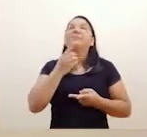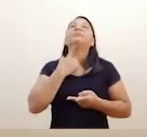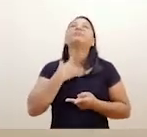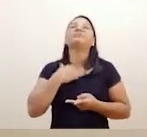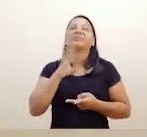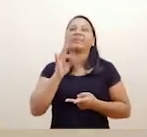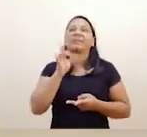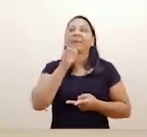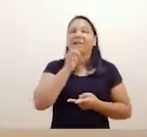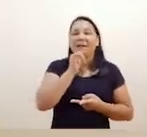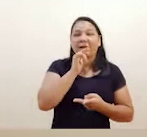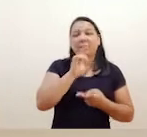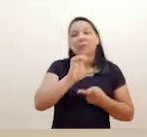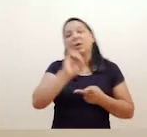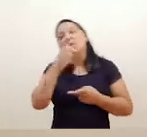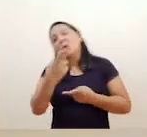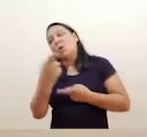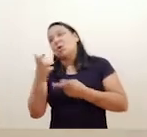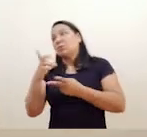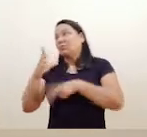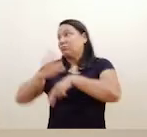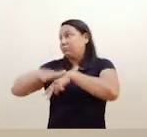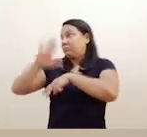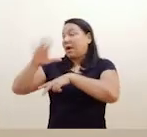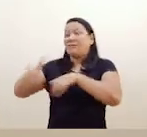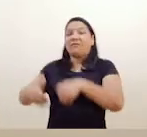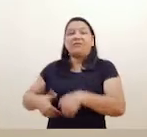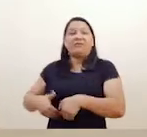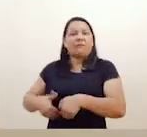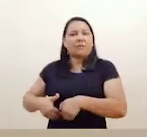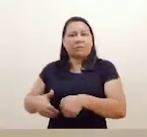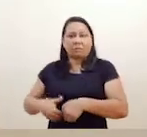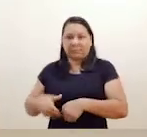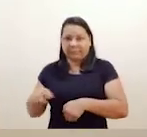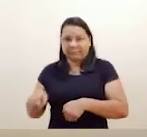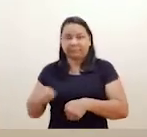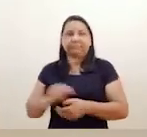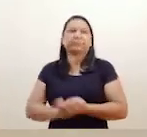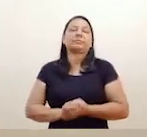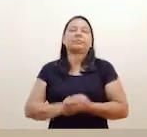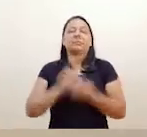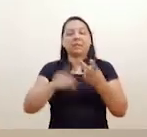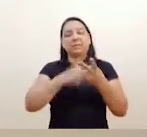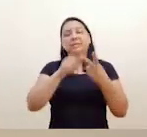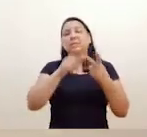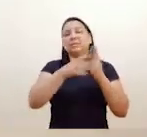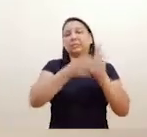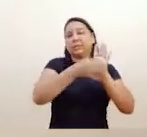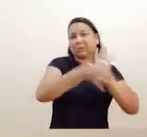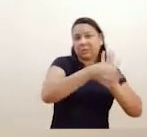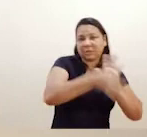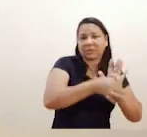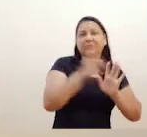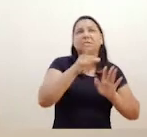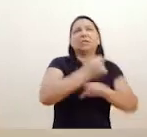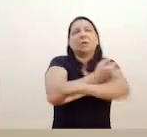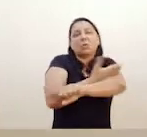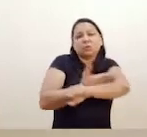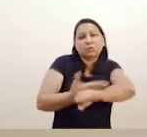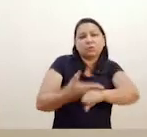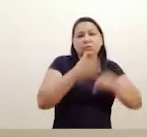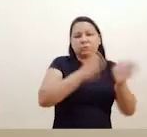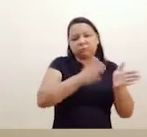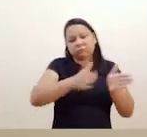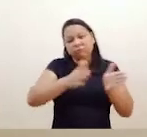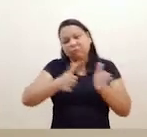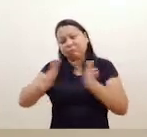estar desidratado e descontando os seus sentimentos nos alimentos quando apenas precisar ingerir um pouquinho mais de líquidos.